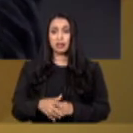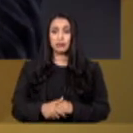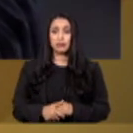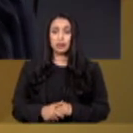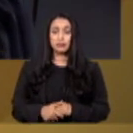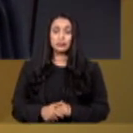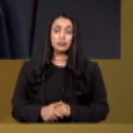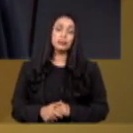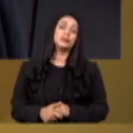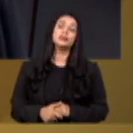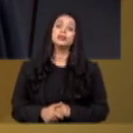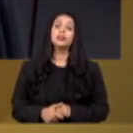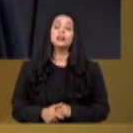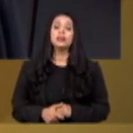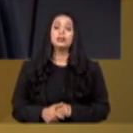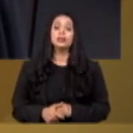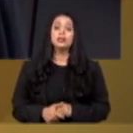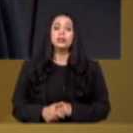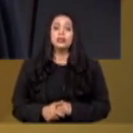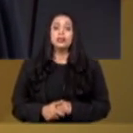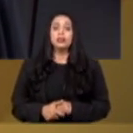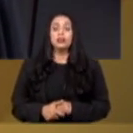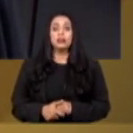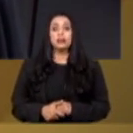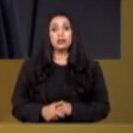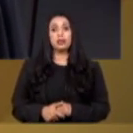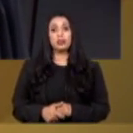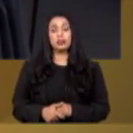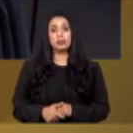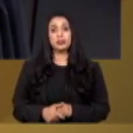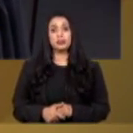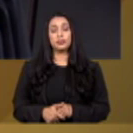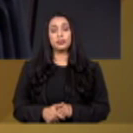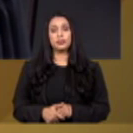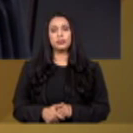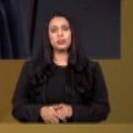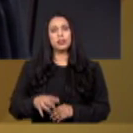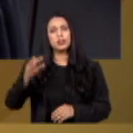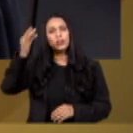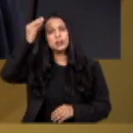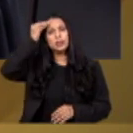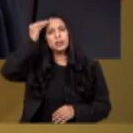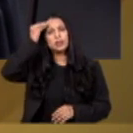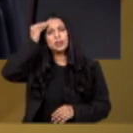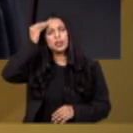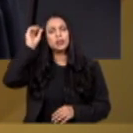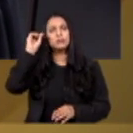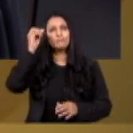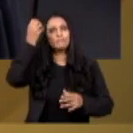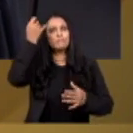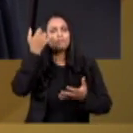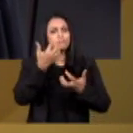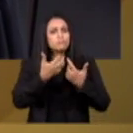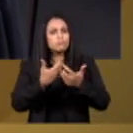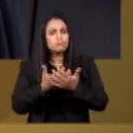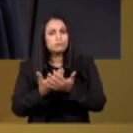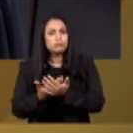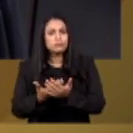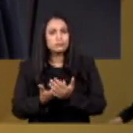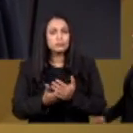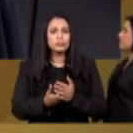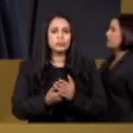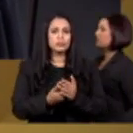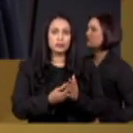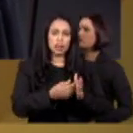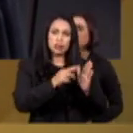fiscalização os particulares e refletindo as normas constitucionais mencionadas a